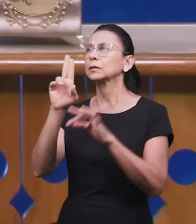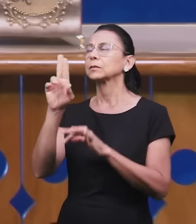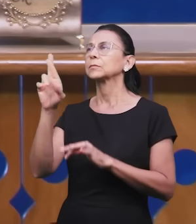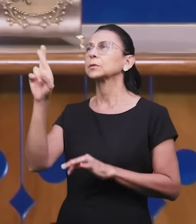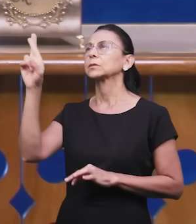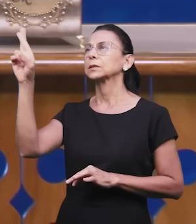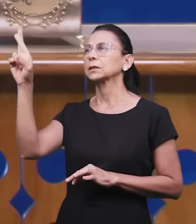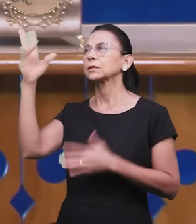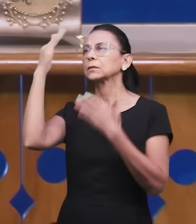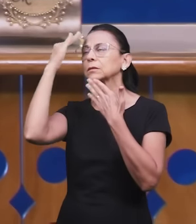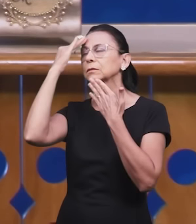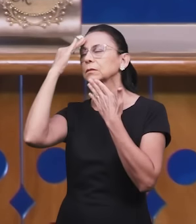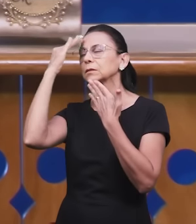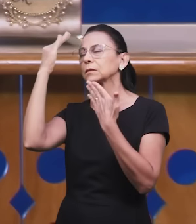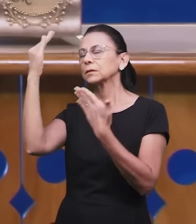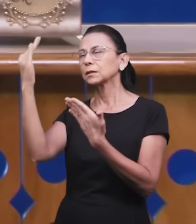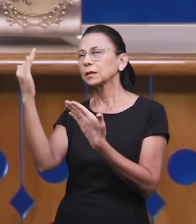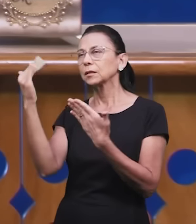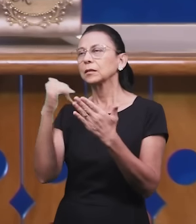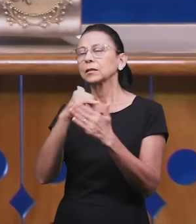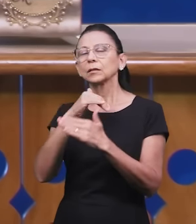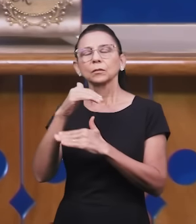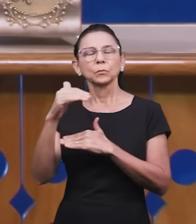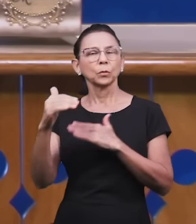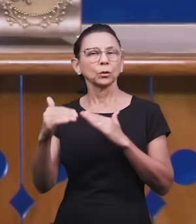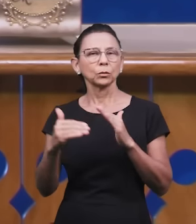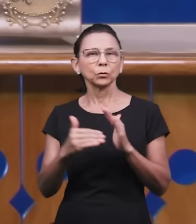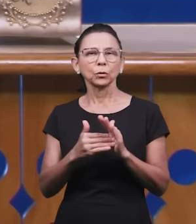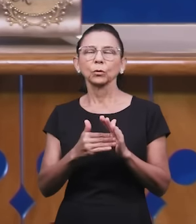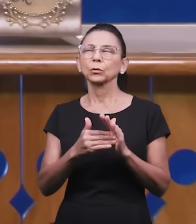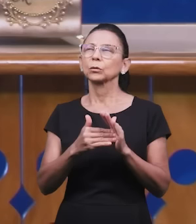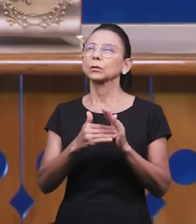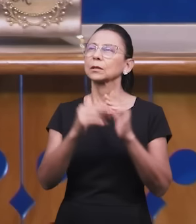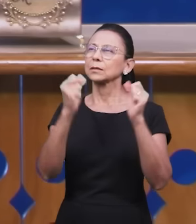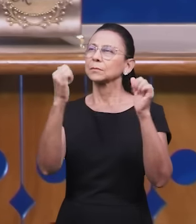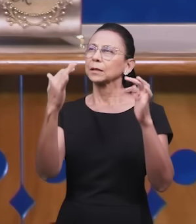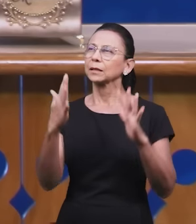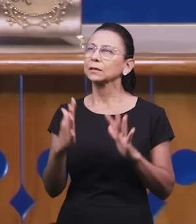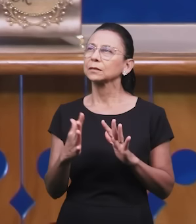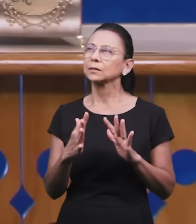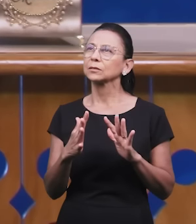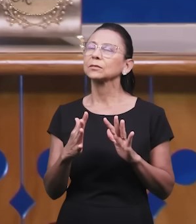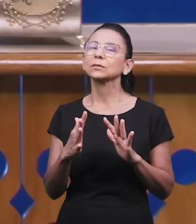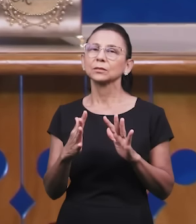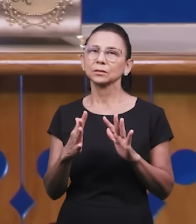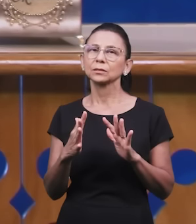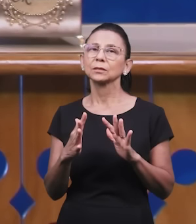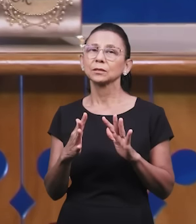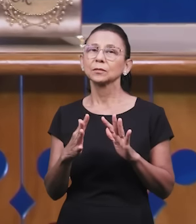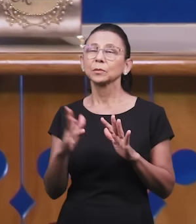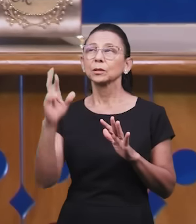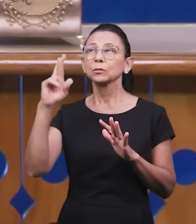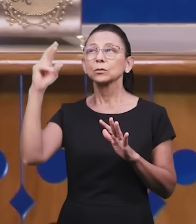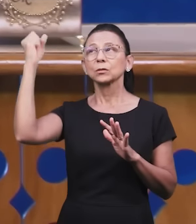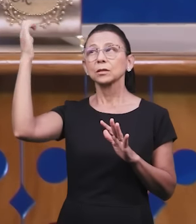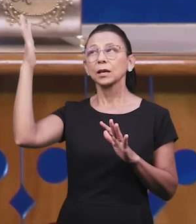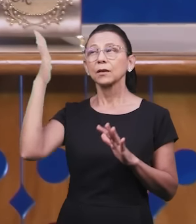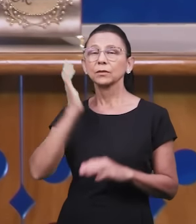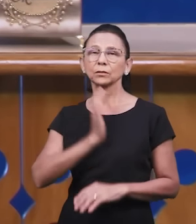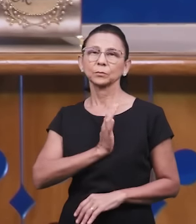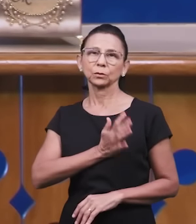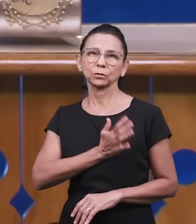Teu nome, nós Te bendizemos, Senhor, por tudo aquilo que Tu tens feito, pelo mistério que tem sido revelado aos